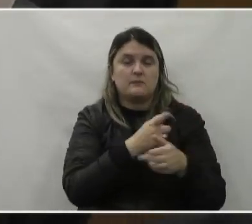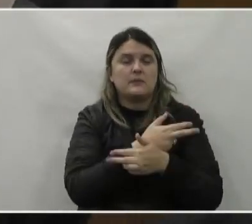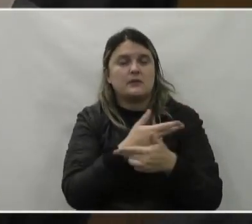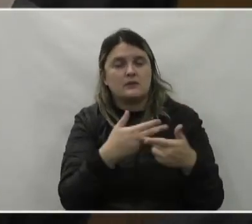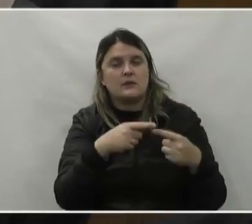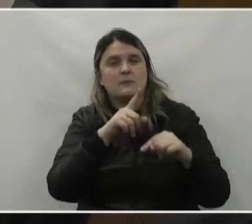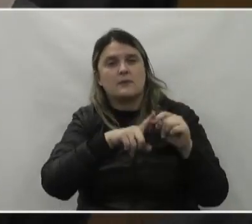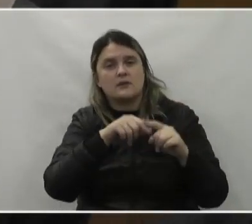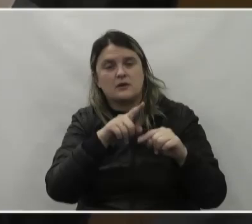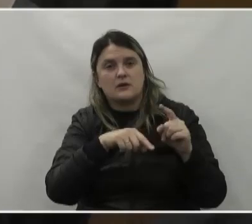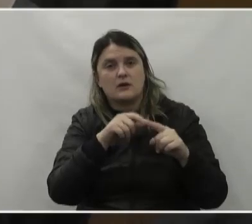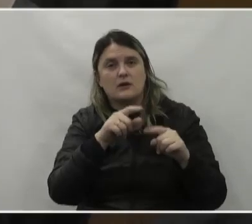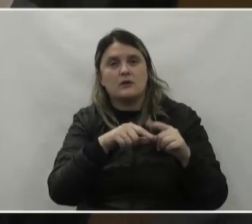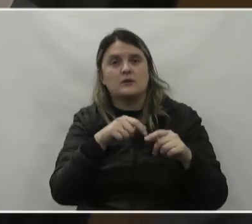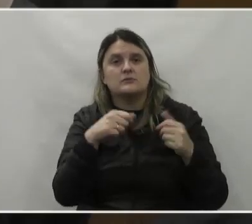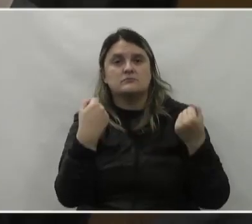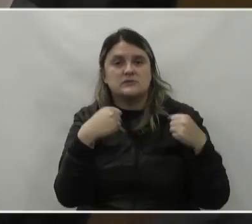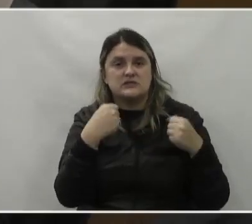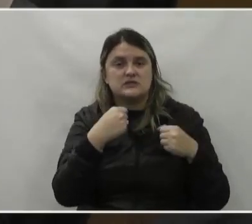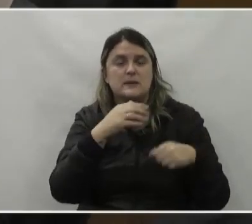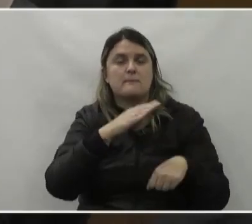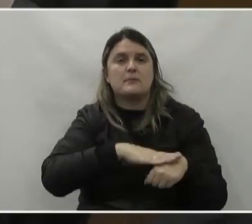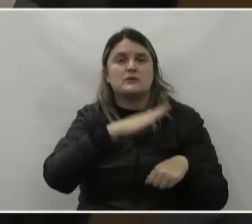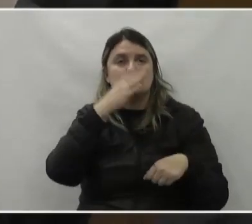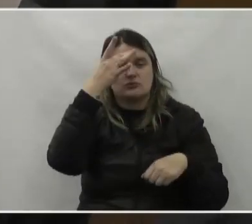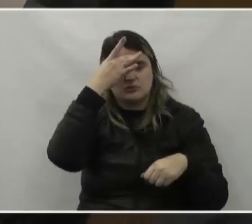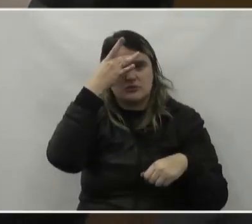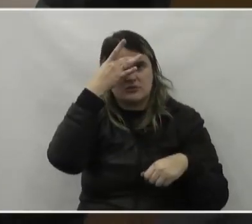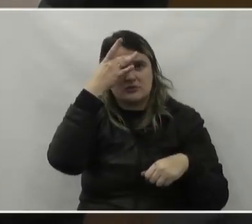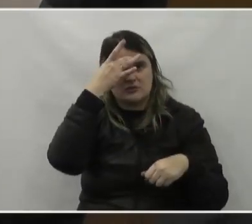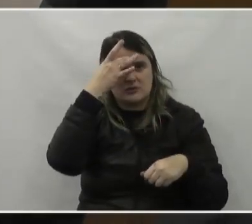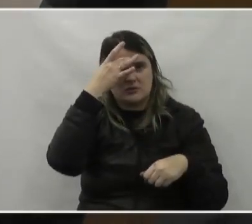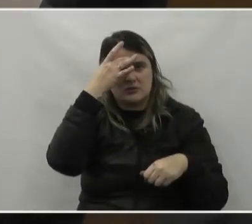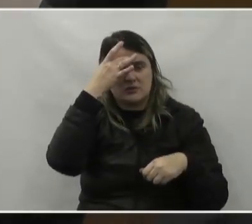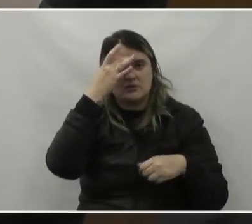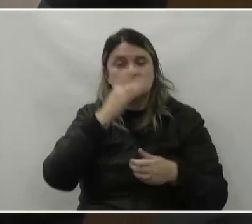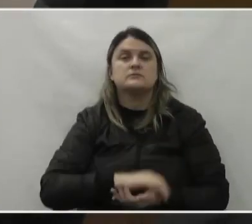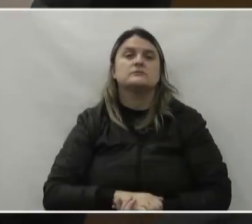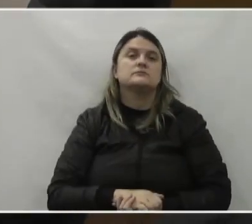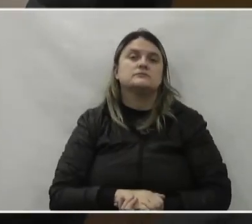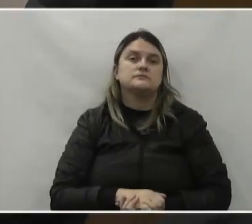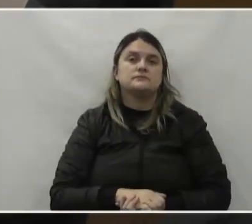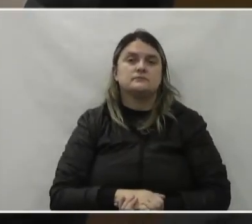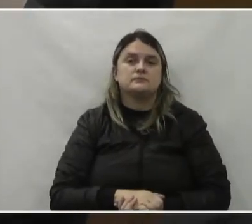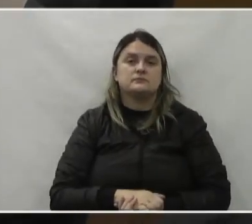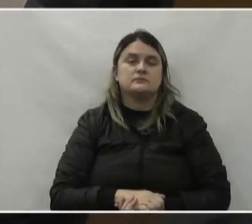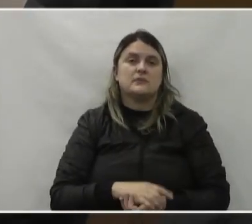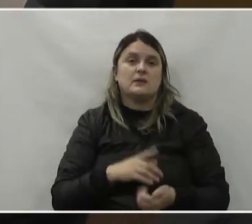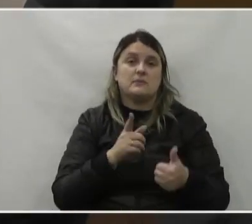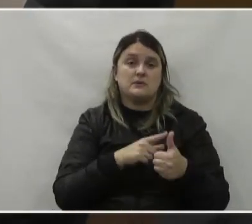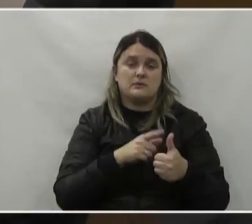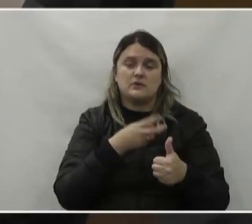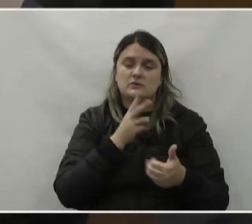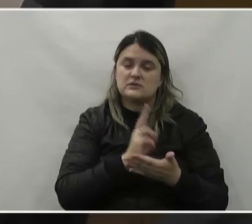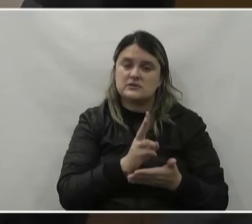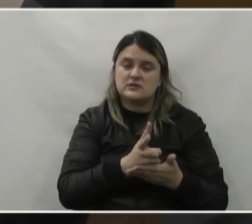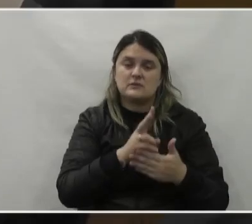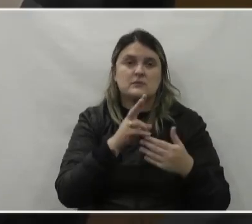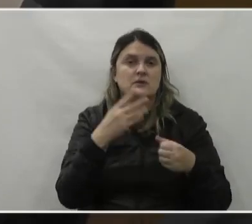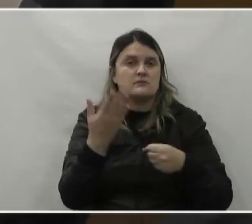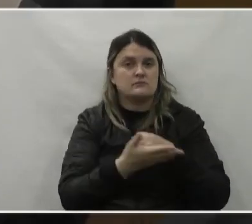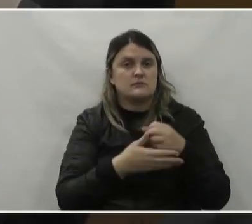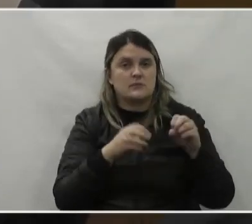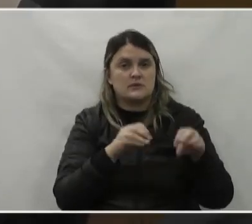suficientes para que haja essa conscientização, né, e por meio da nossa rede municipal de